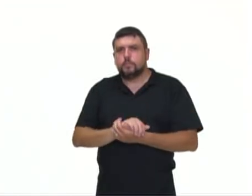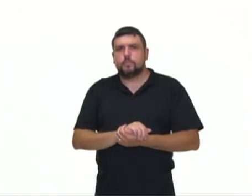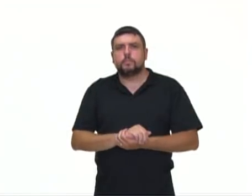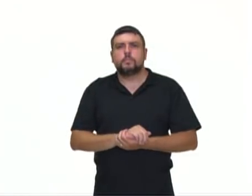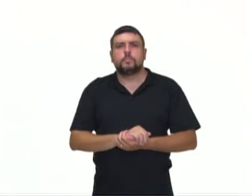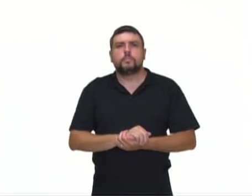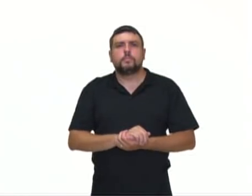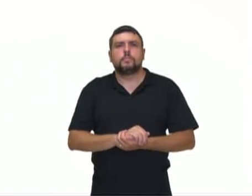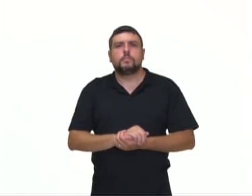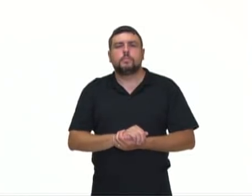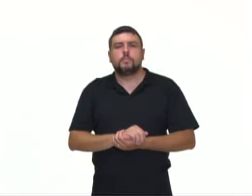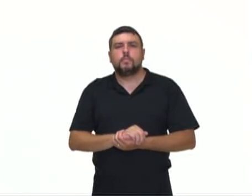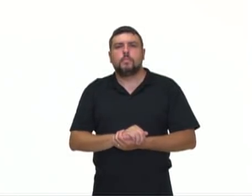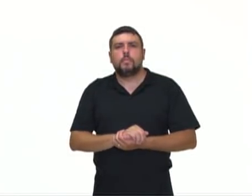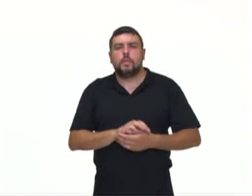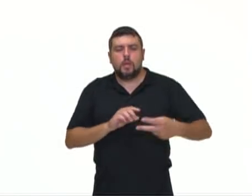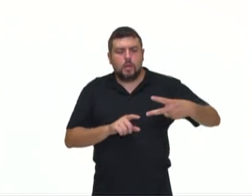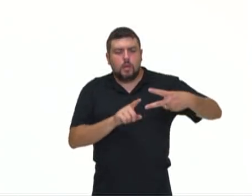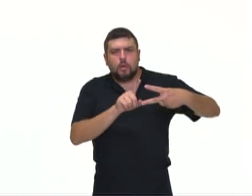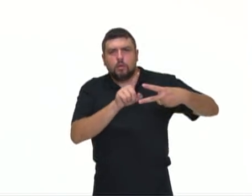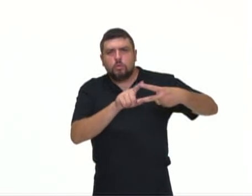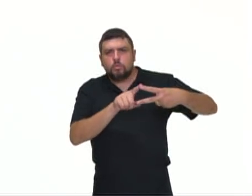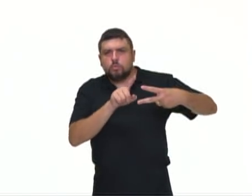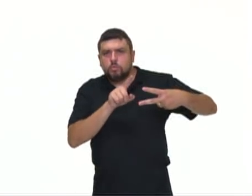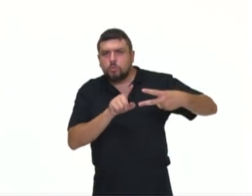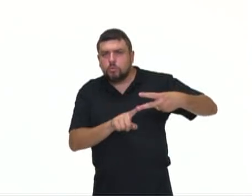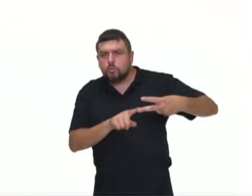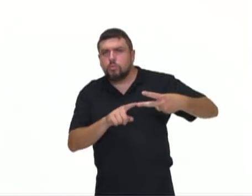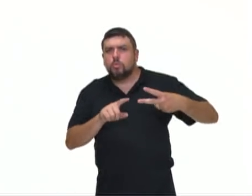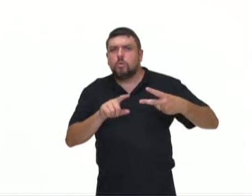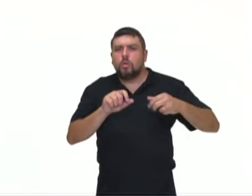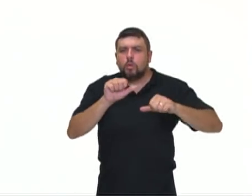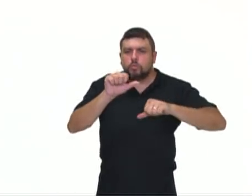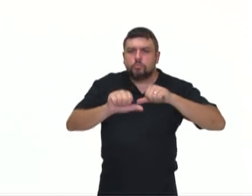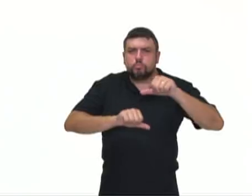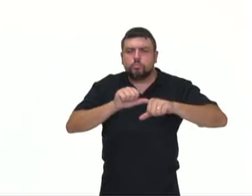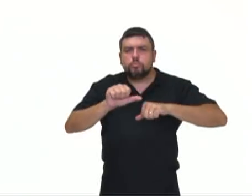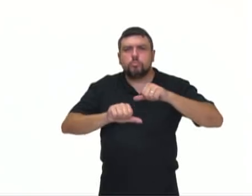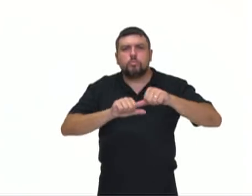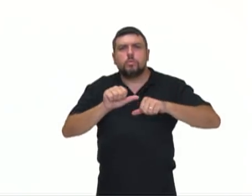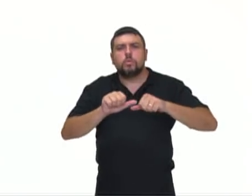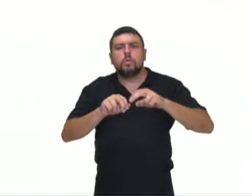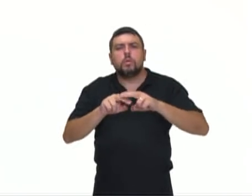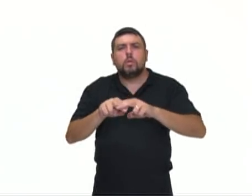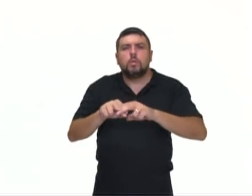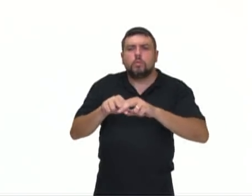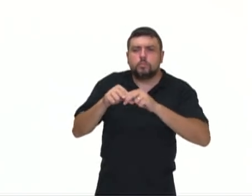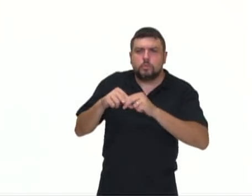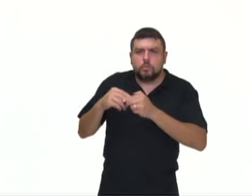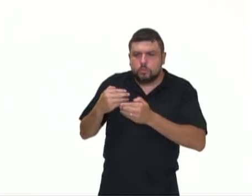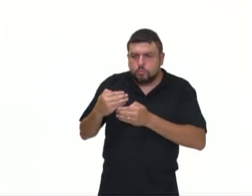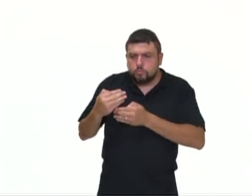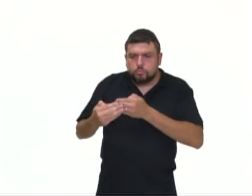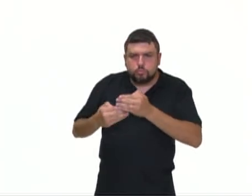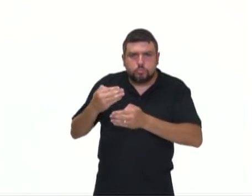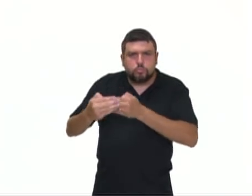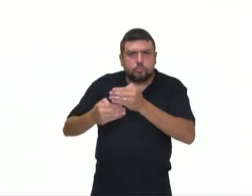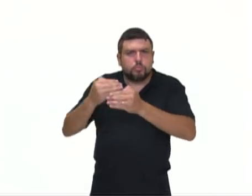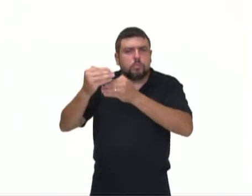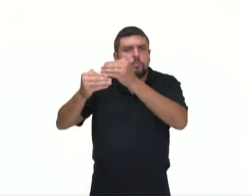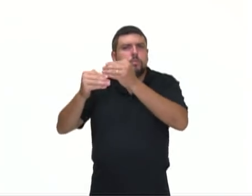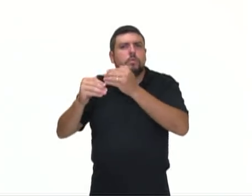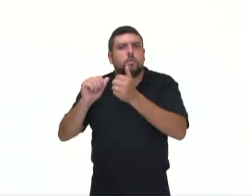atividade cite duas alterações que ocorreram no voleibol de quadra devido à evolução da modalidade esportiva e